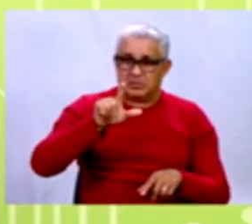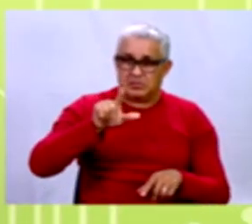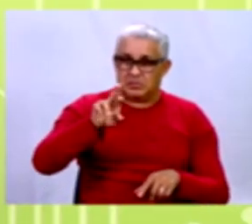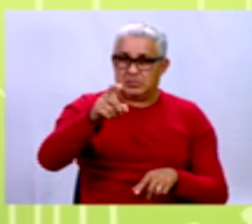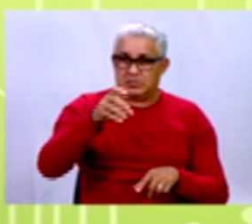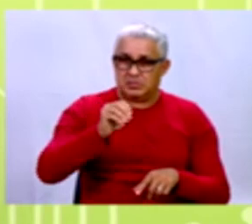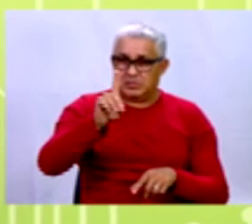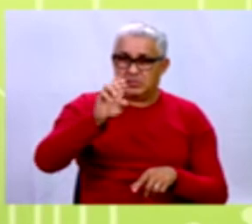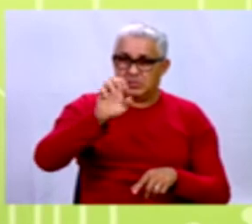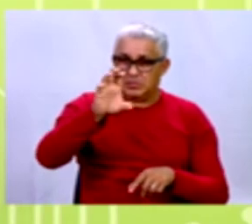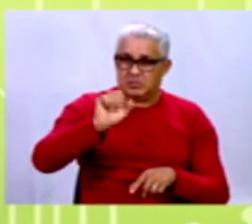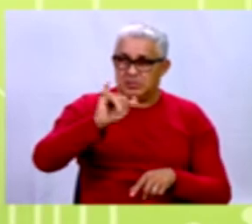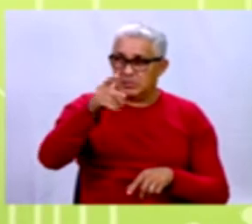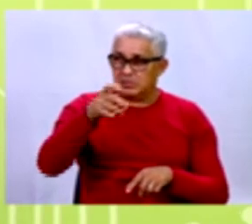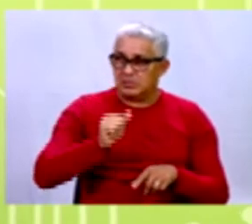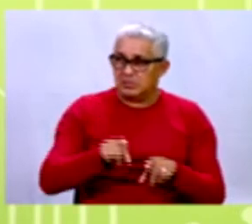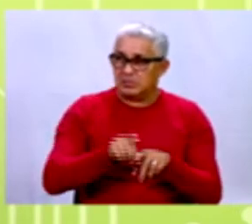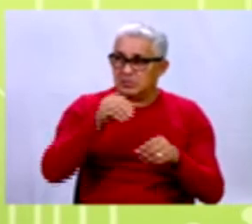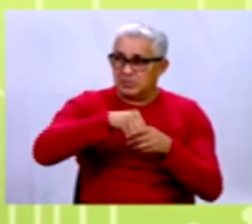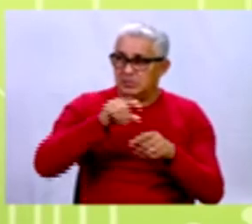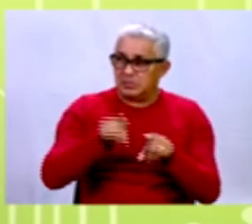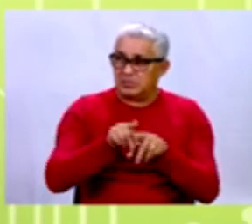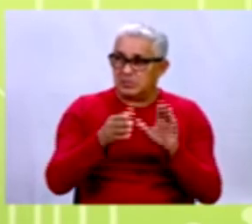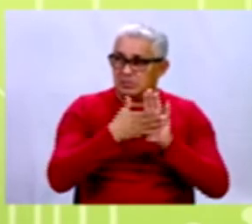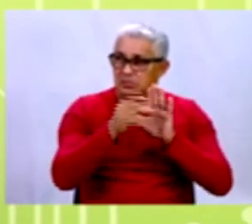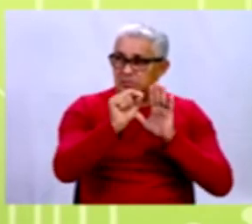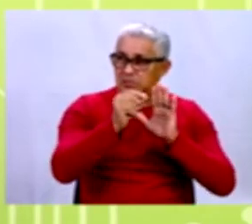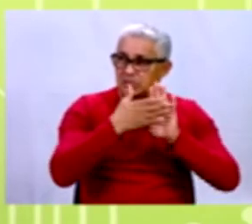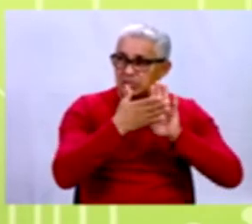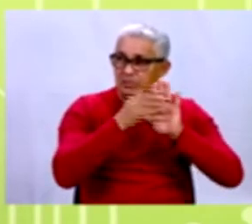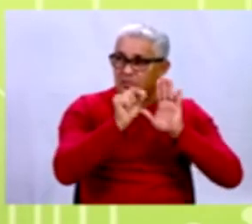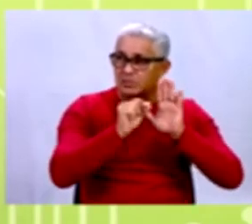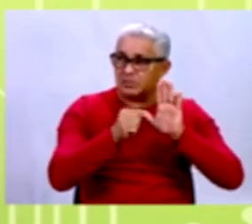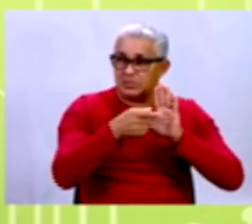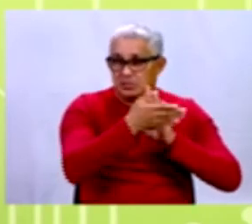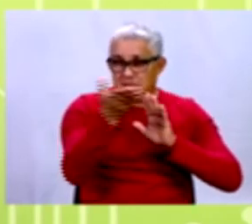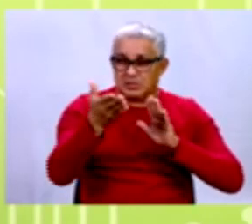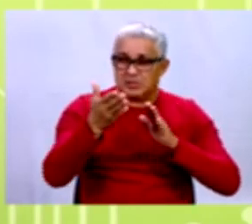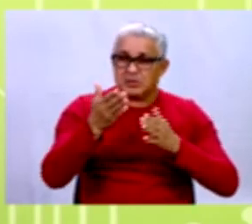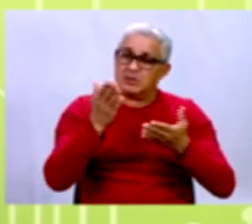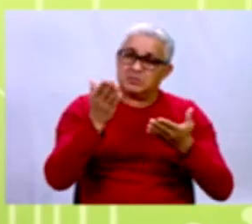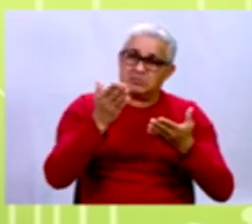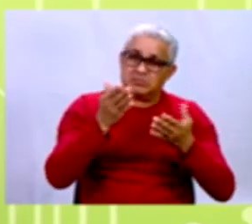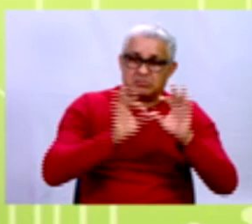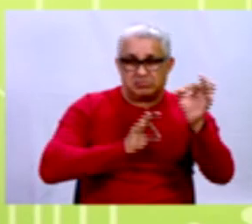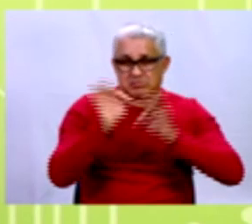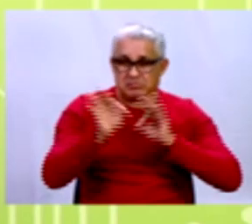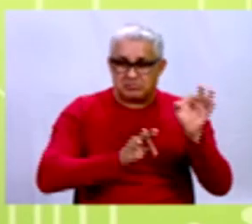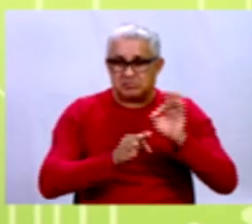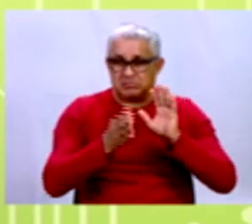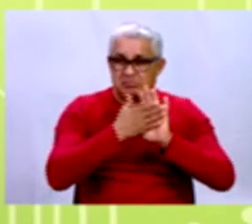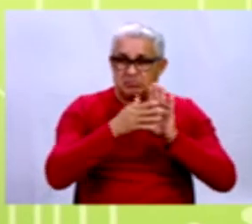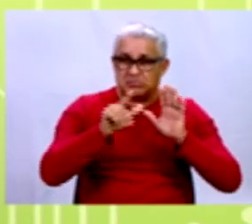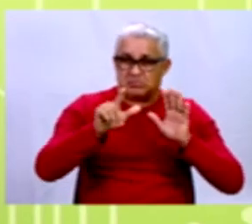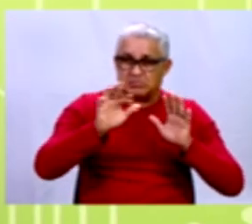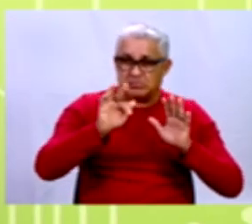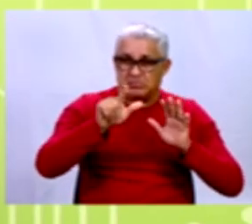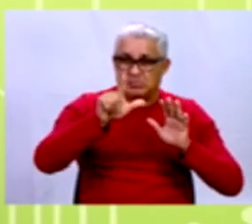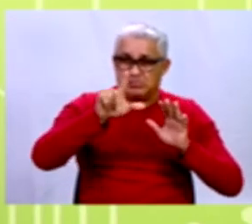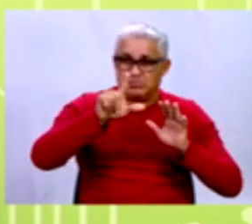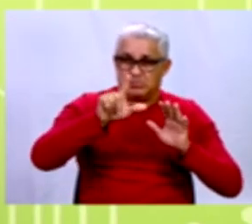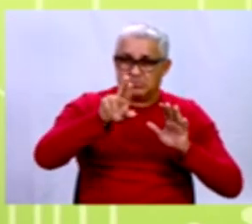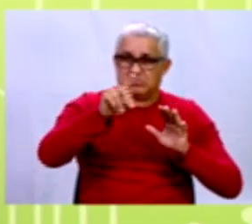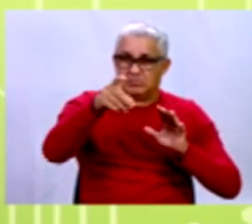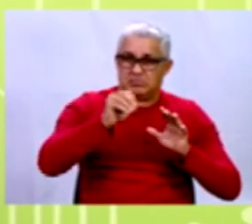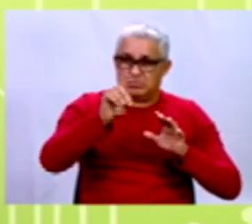Dentro do fluxo de caixa está proposto para quê? Para vocês elaborarem um fluxo de caixa de vocês. Vocês não